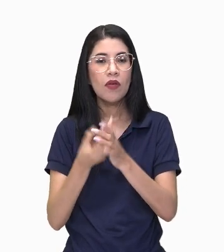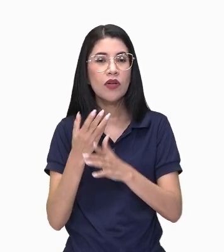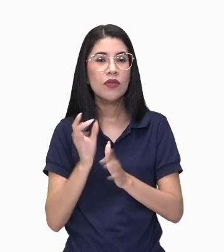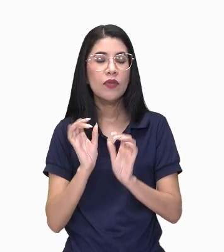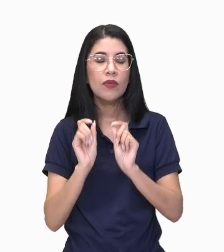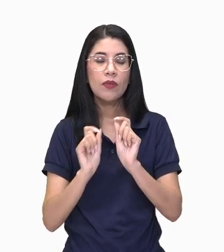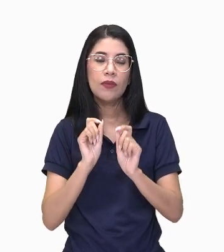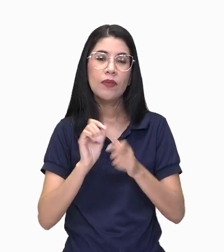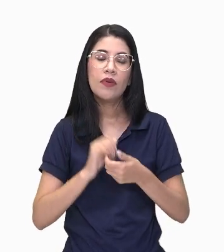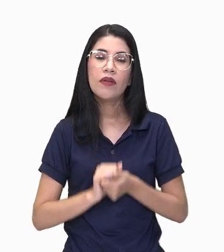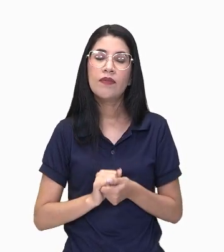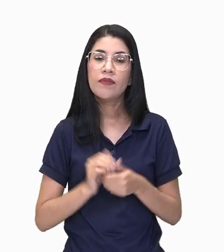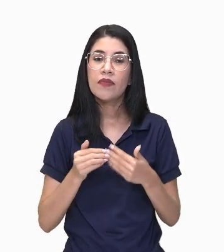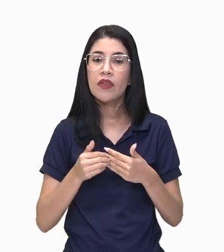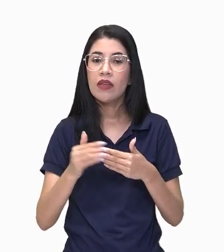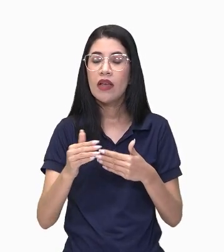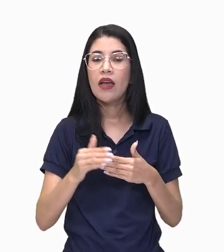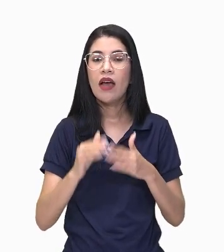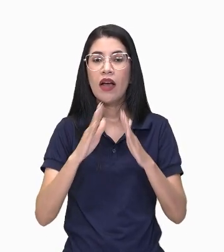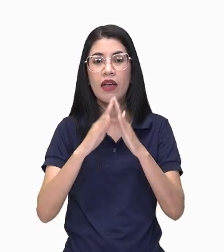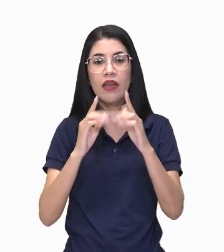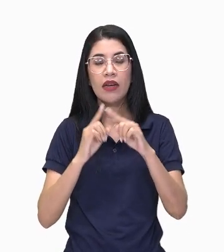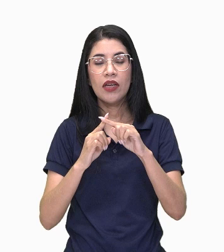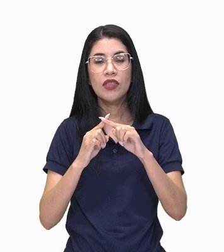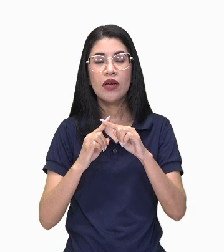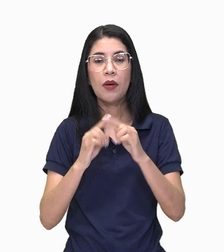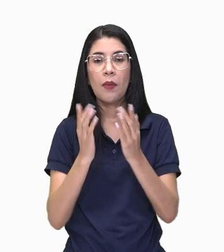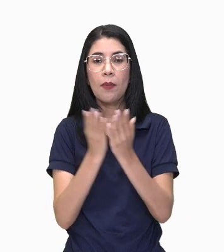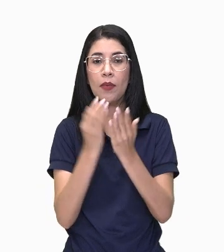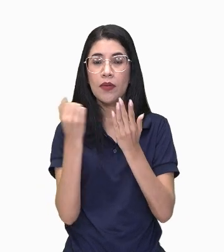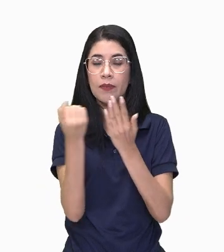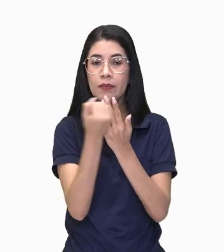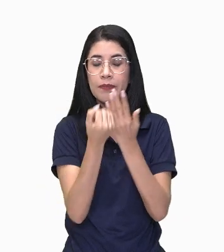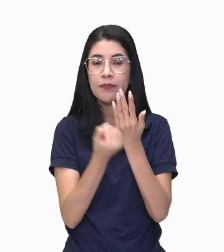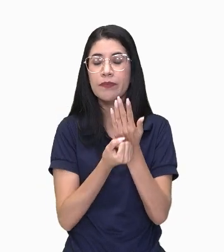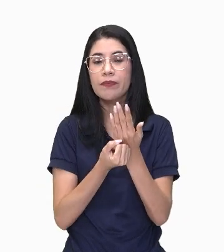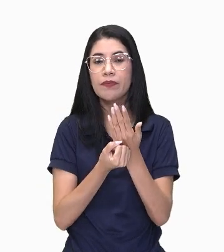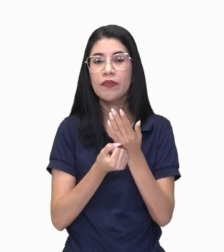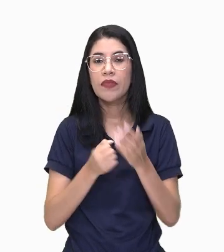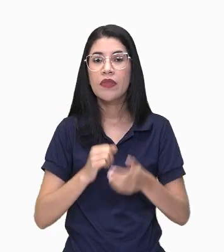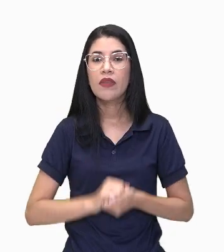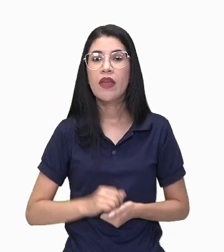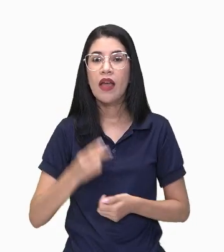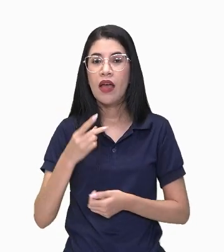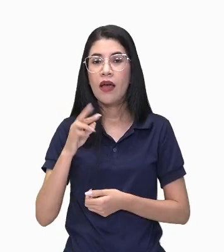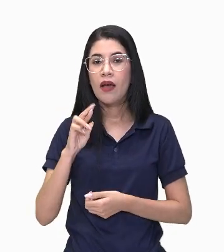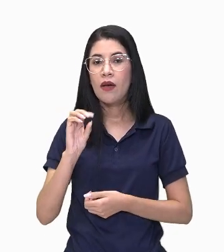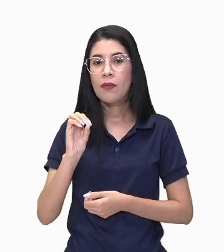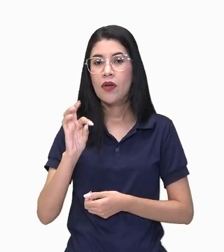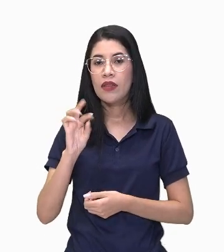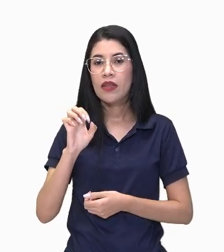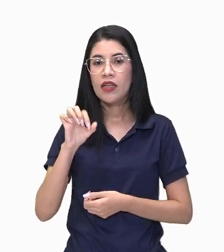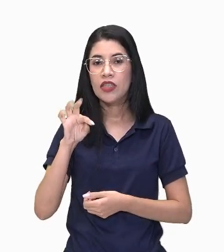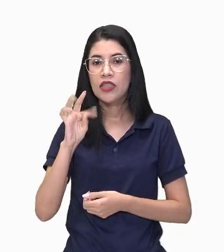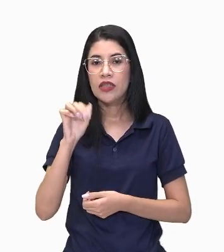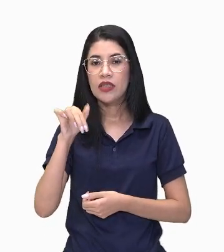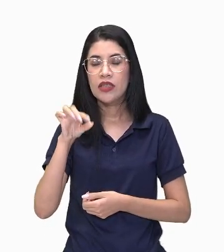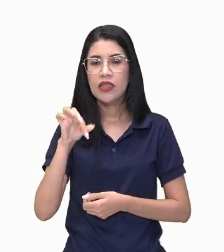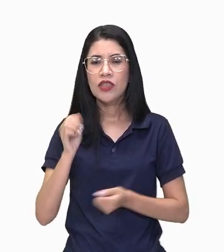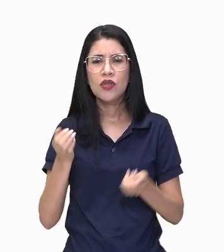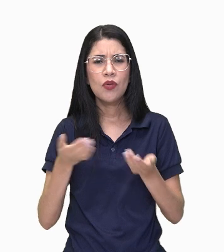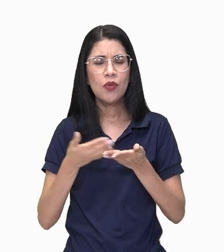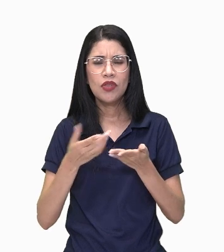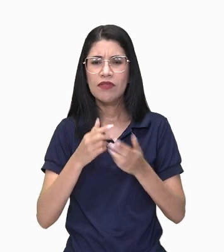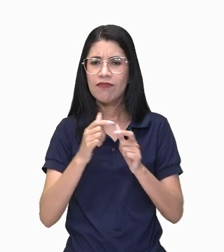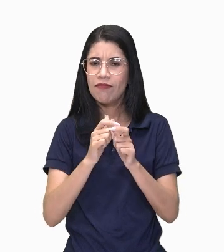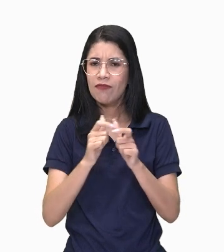o que seriam as igrejas ditas protestantes, como vocês devem conhecer inúmeras dos dias de hoje. A